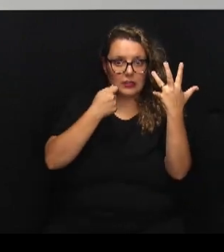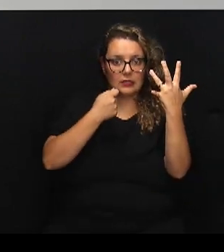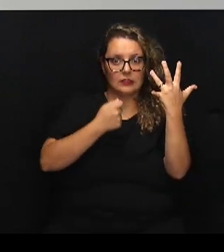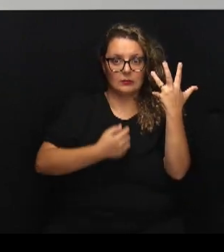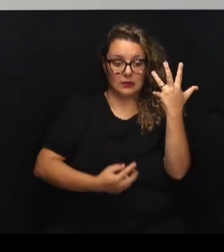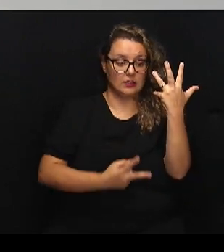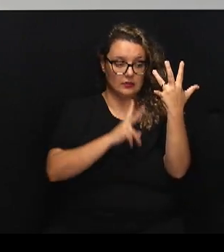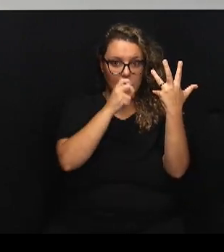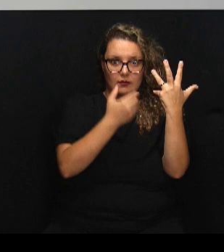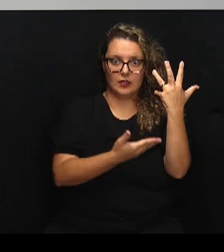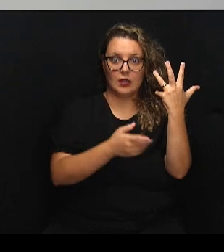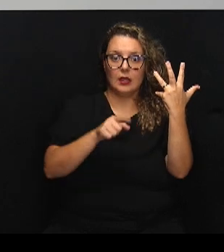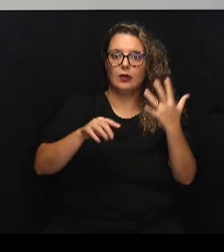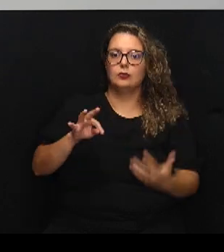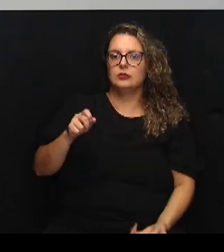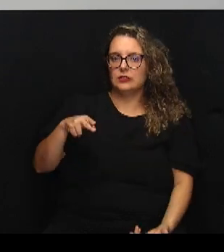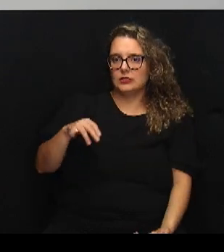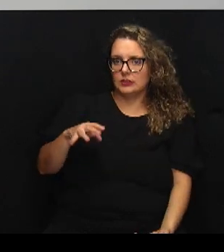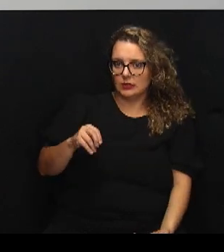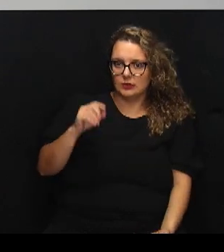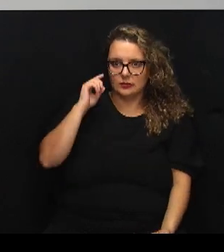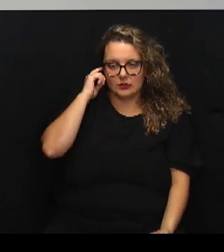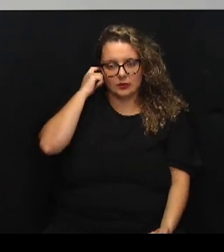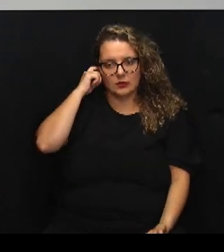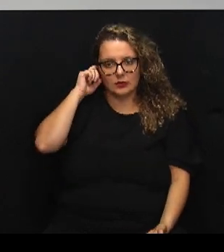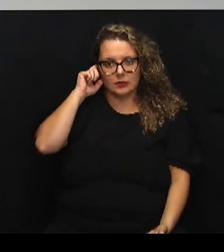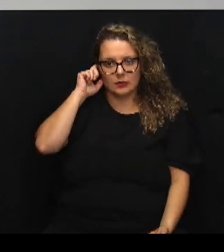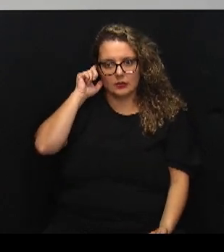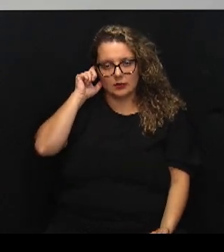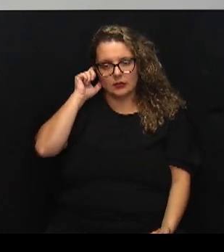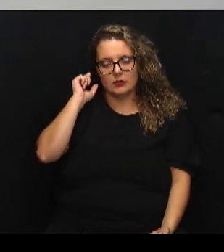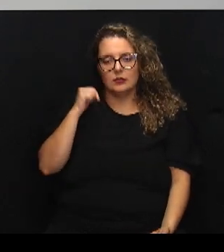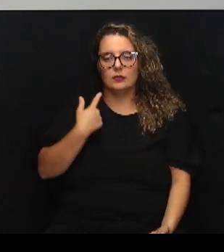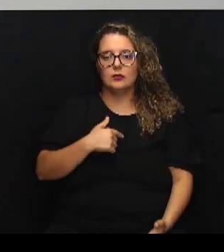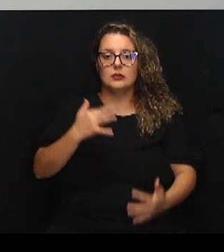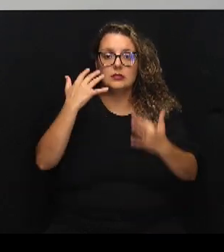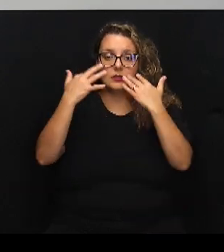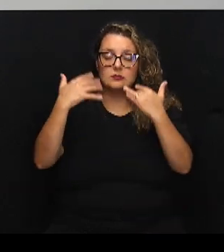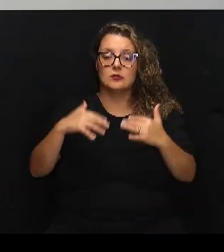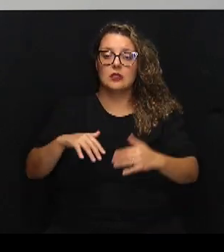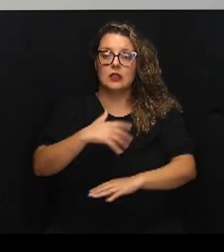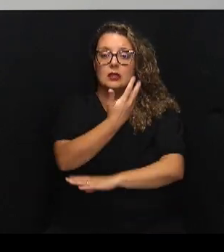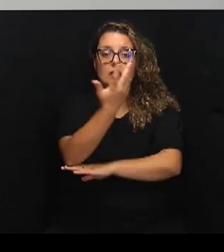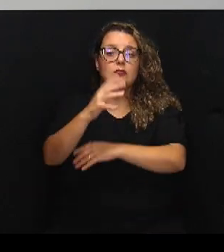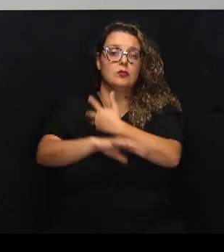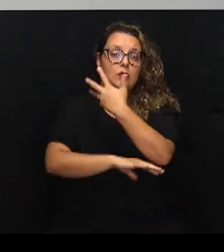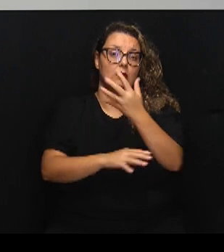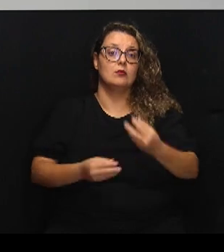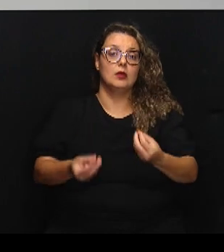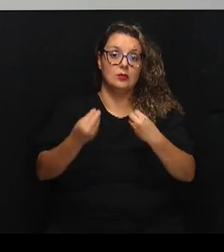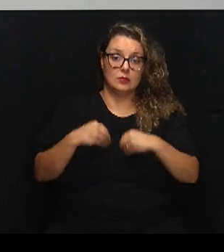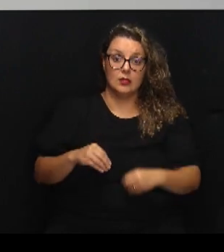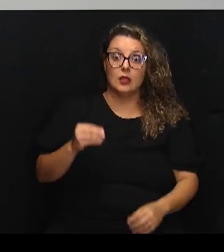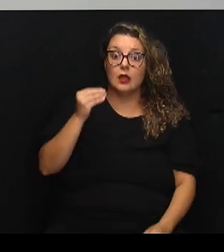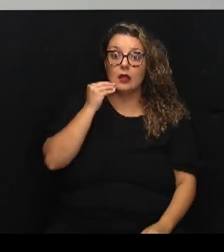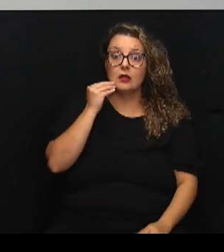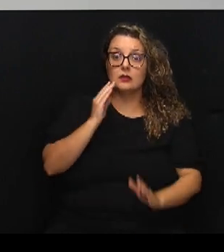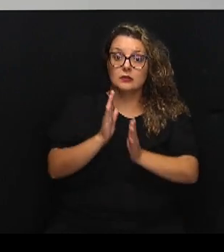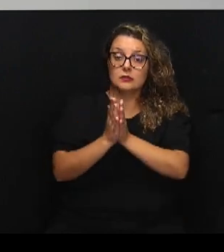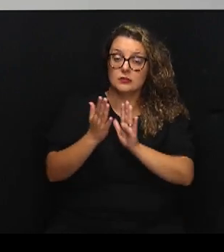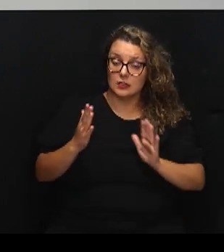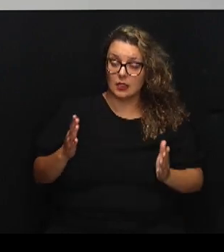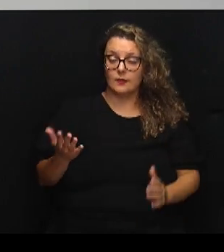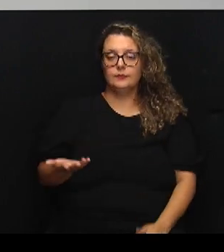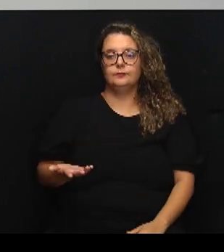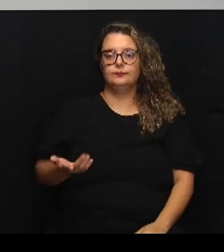pé? Muitas delas é por causa do tanino. Então, a gente entendendo, né, a gente tenta se inspirar muito na natureza, né? O que a natureza tem,